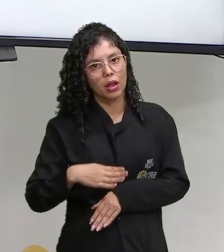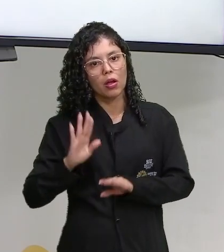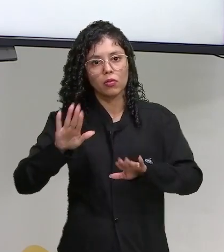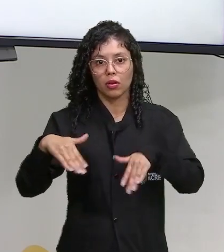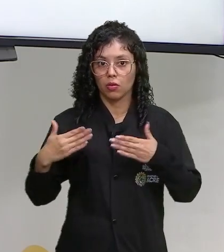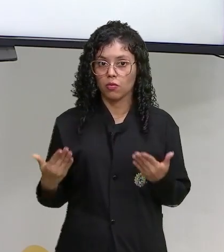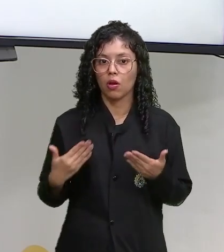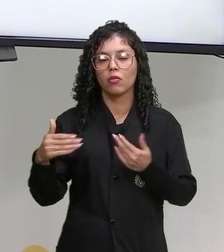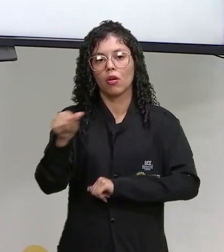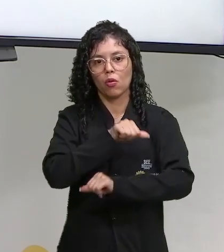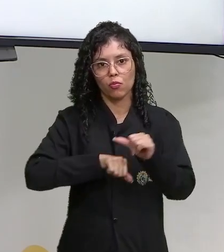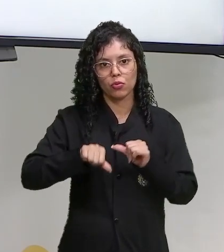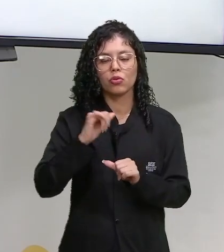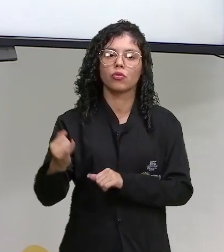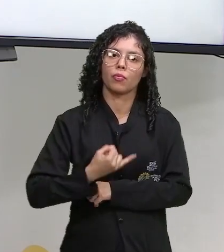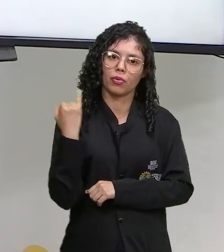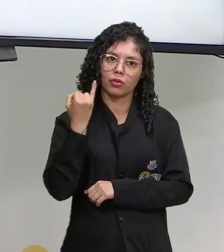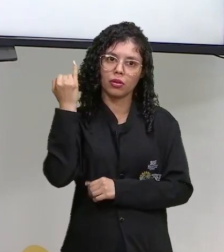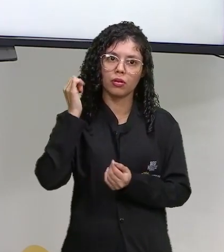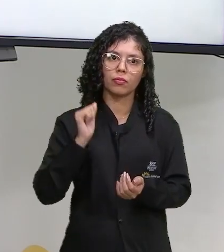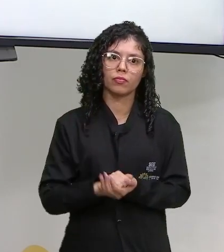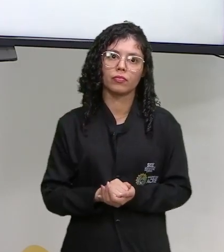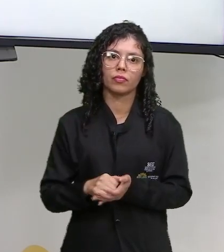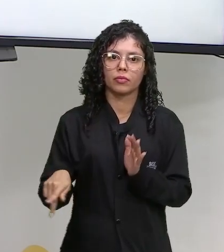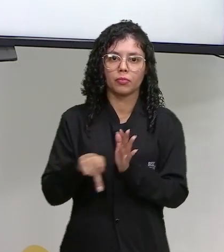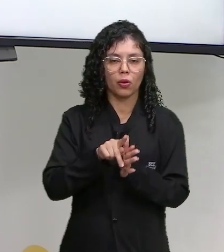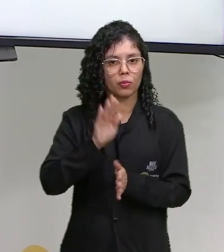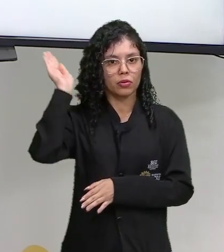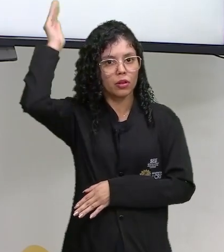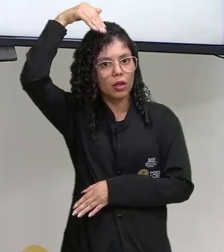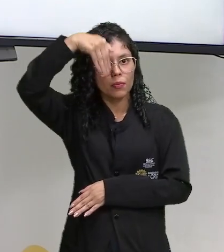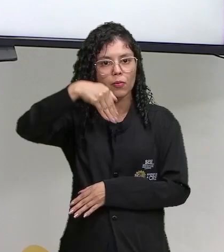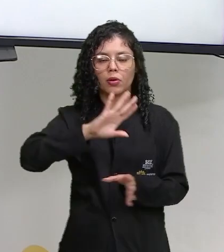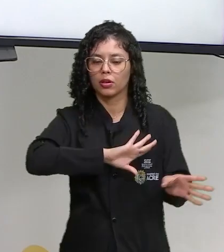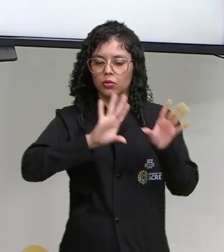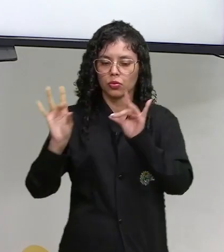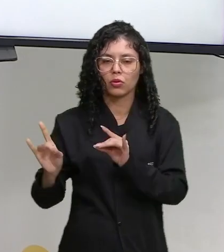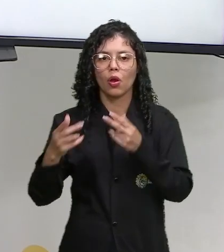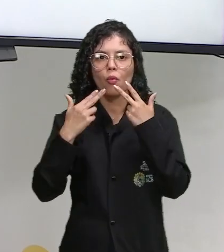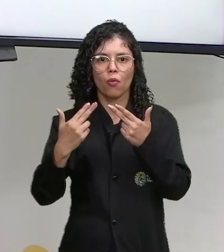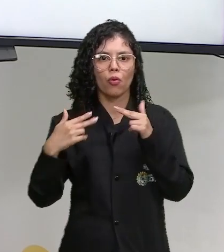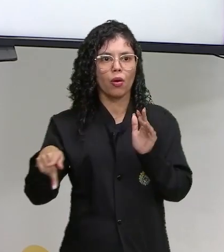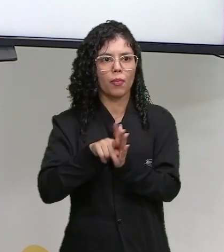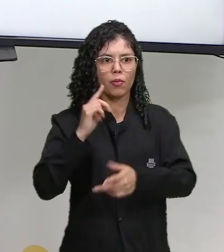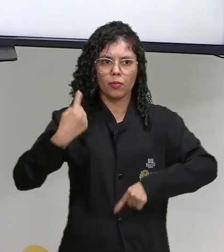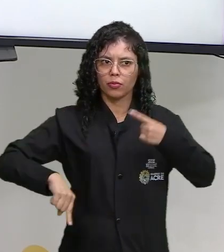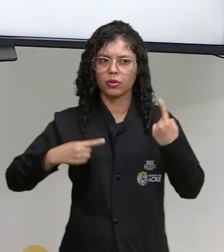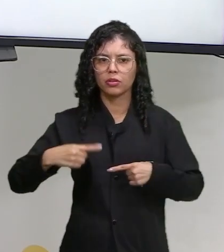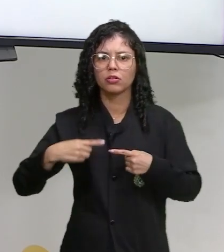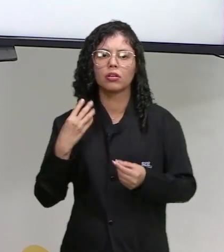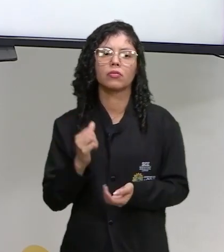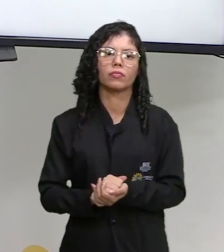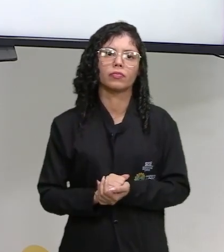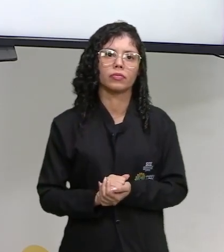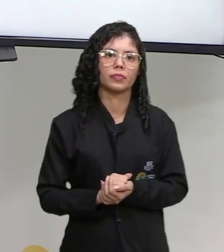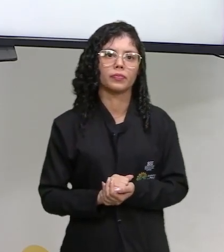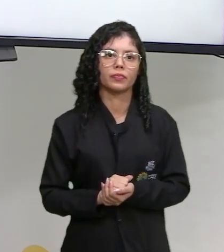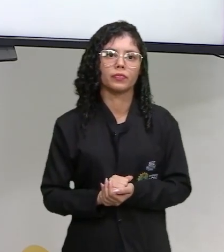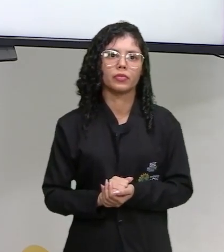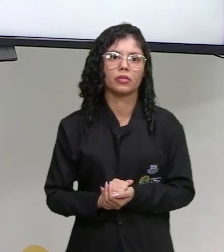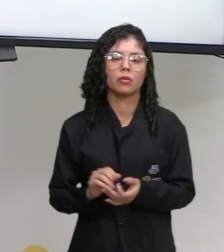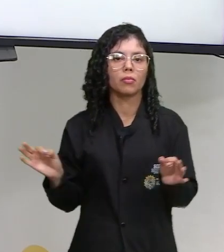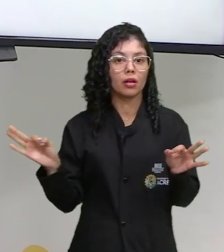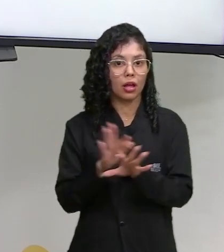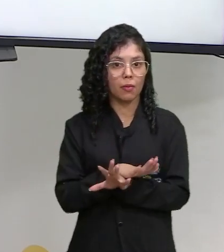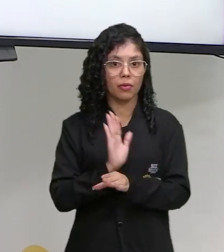tem uma mudança política muito importante, que é a instauração da República, que trouxe várias novidades políticas, como a